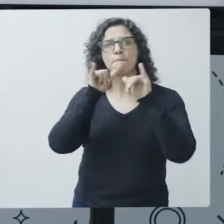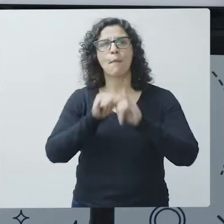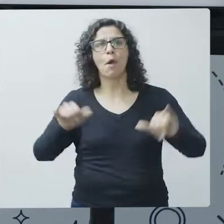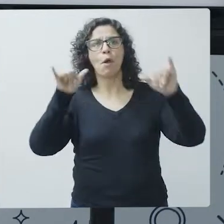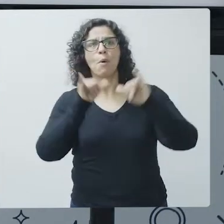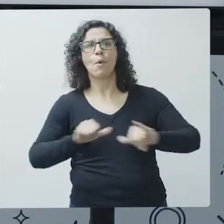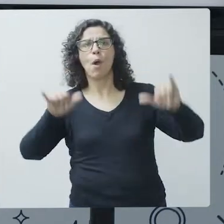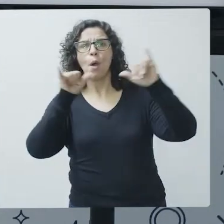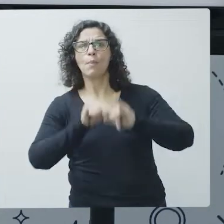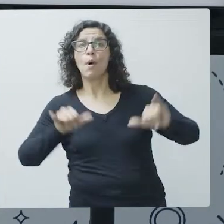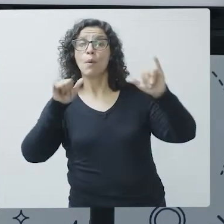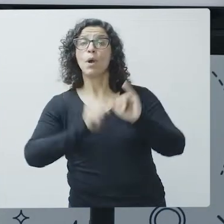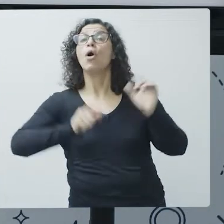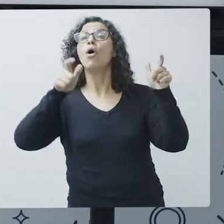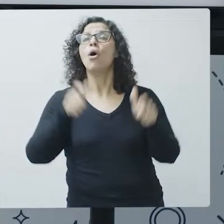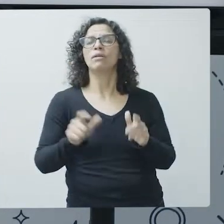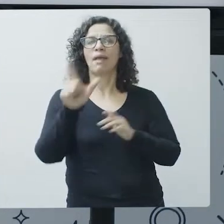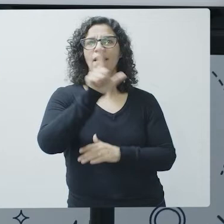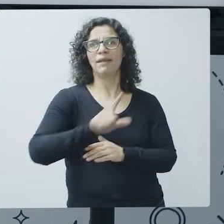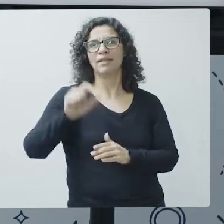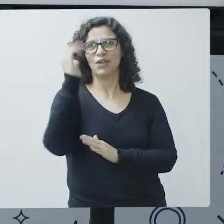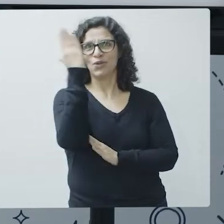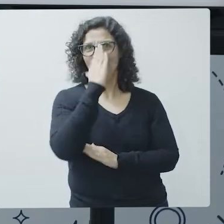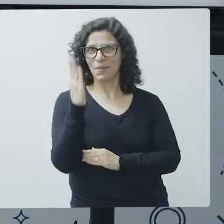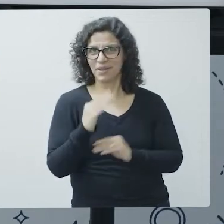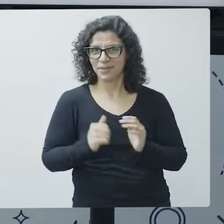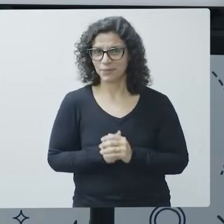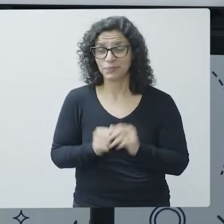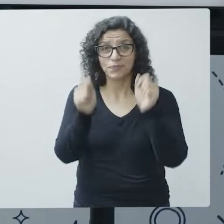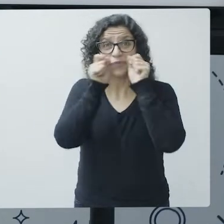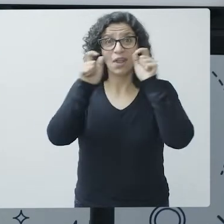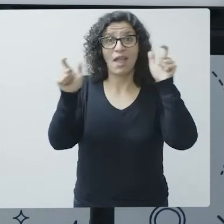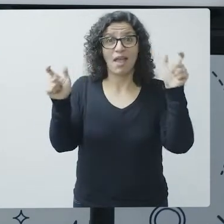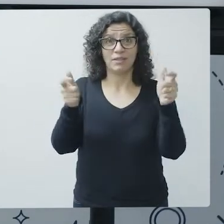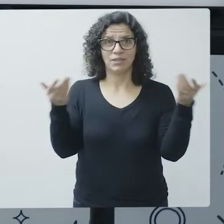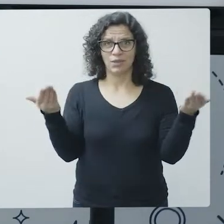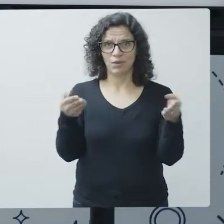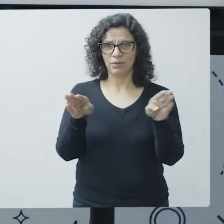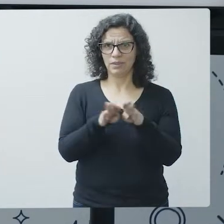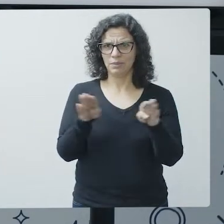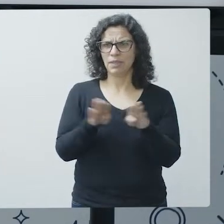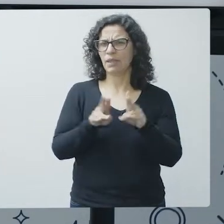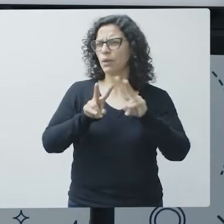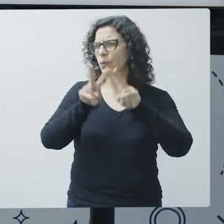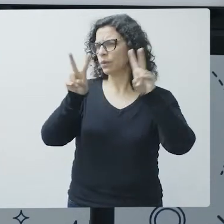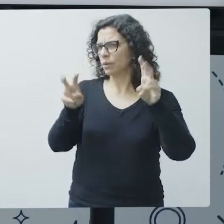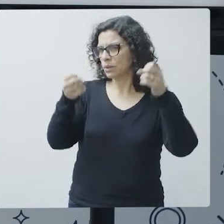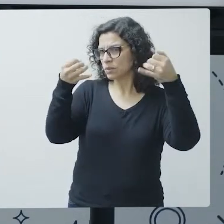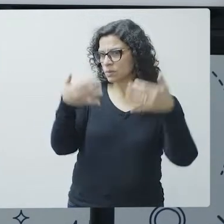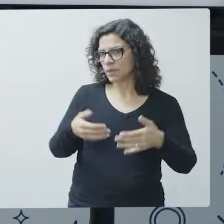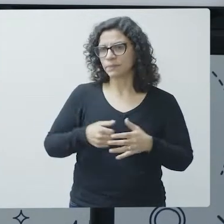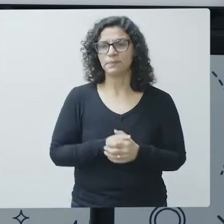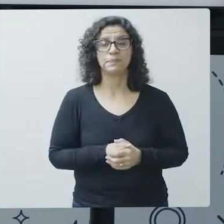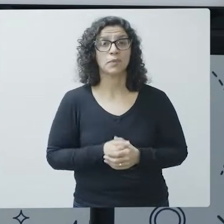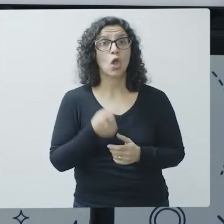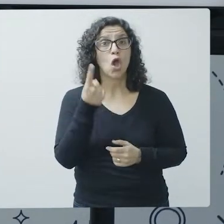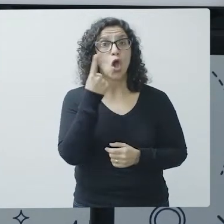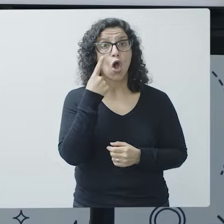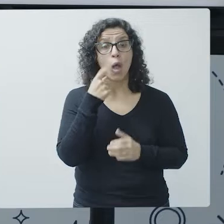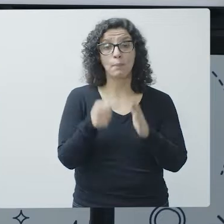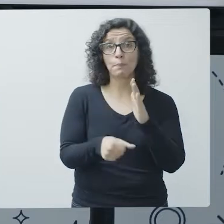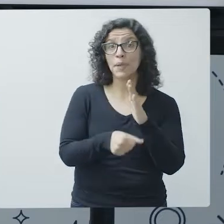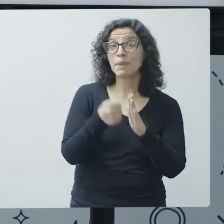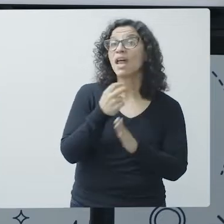na literatura brasileira. Isso eu quero chamar a atenção de vocês para isso que eu acabei de falar. Olha só,